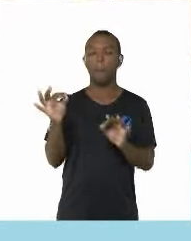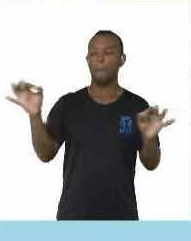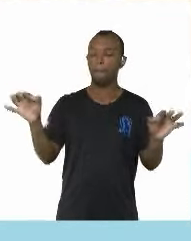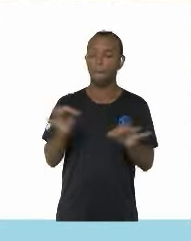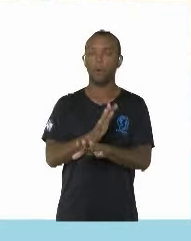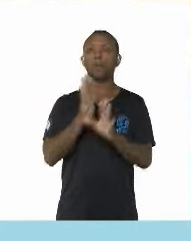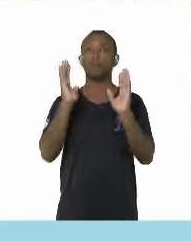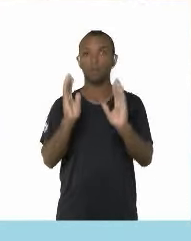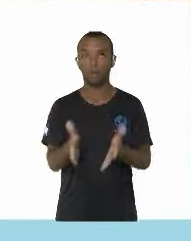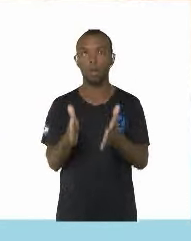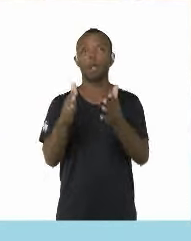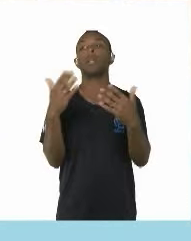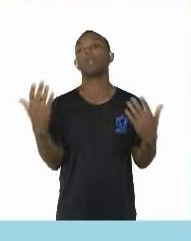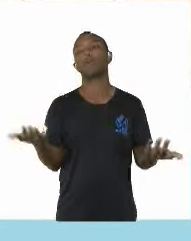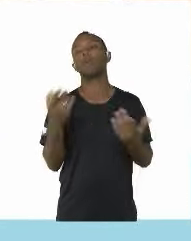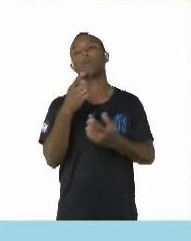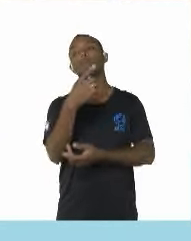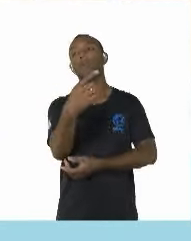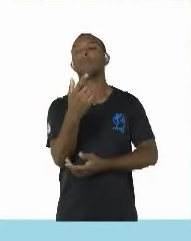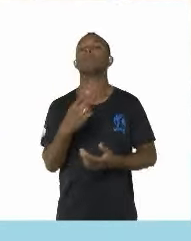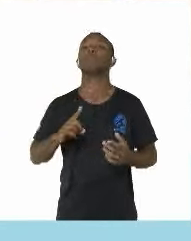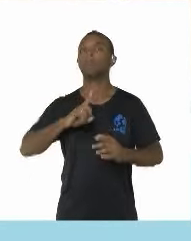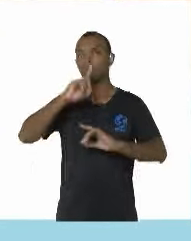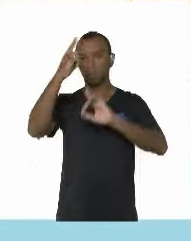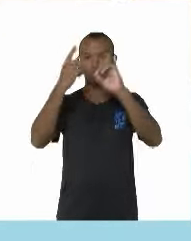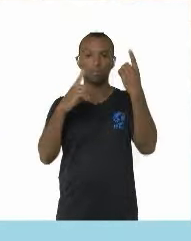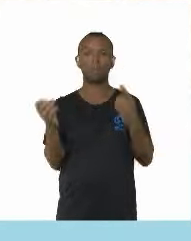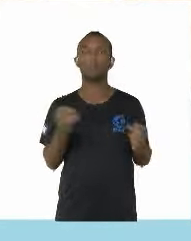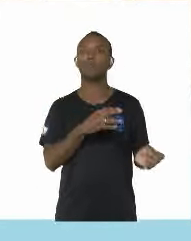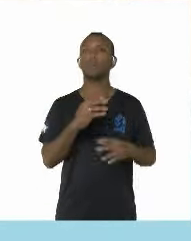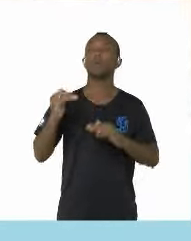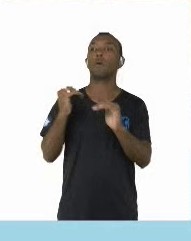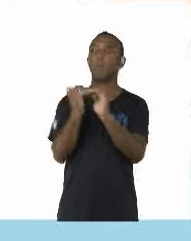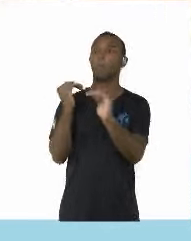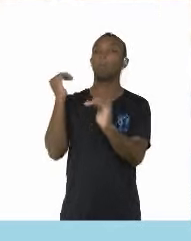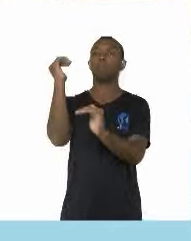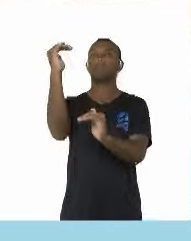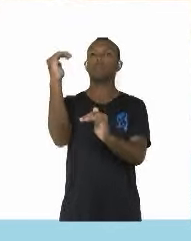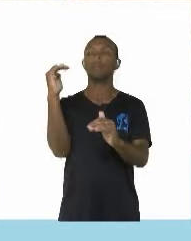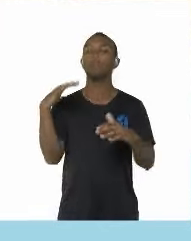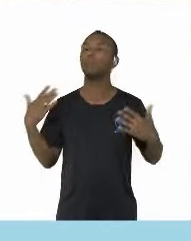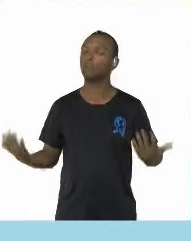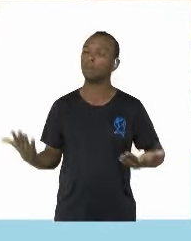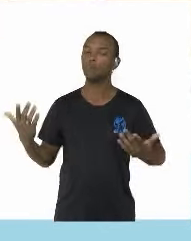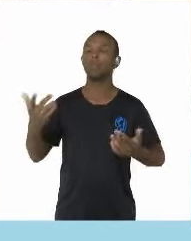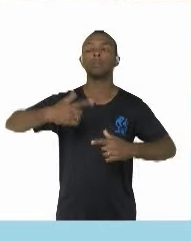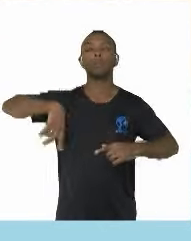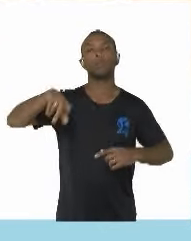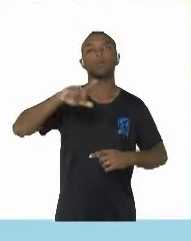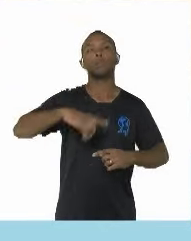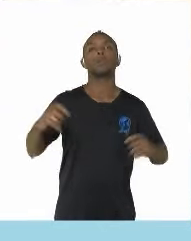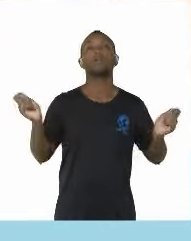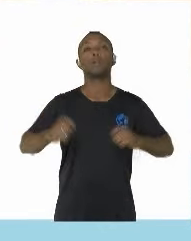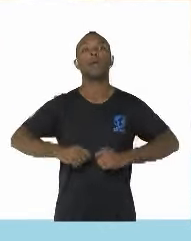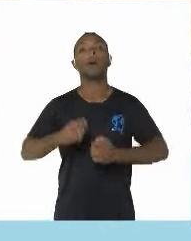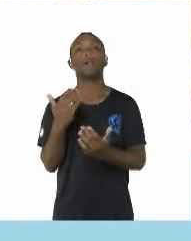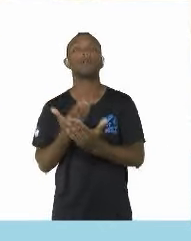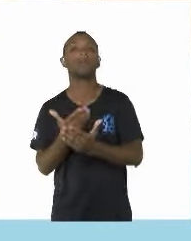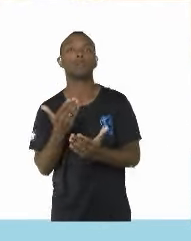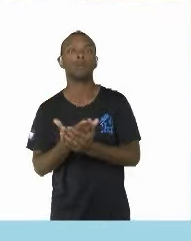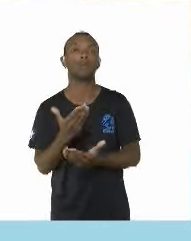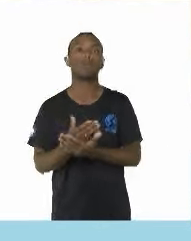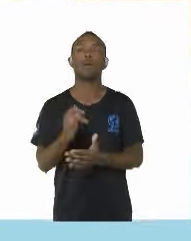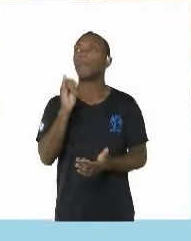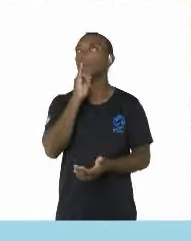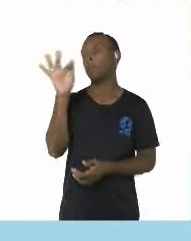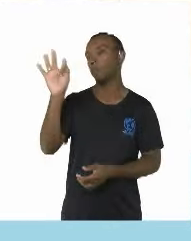mundo, você mostra seu potencial criativo, eu acho que num outro nível, né? Então, assim, porque a gente é difícil, estudante, por exemplo, né? Você